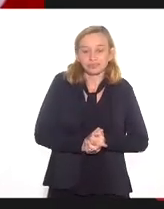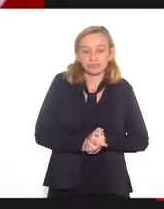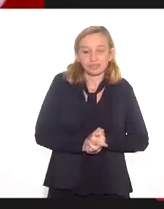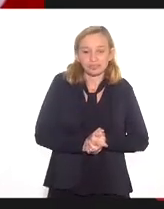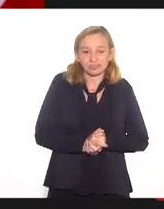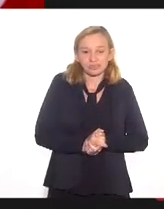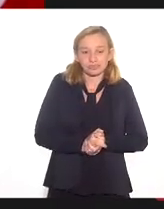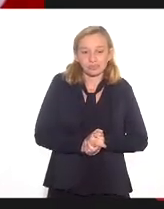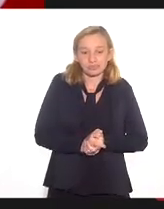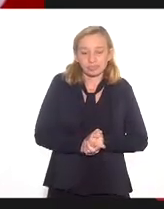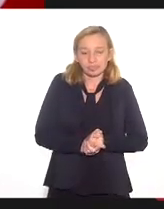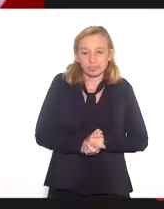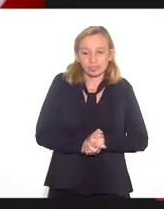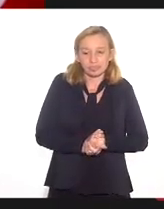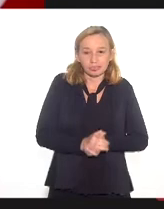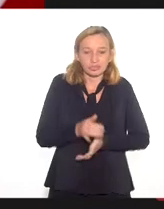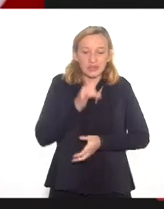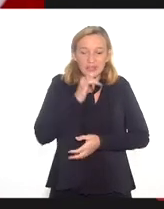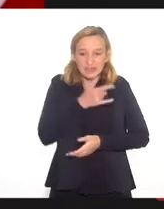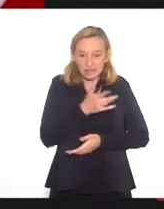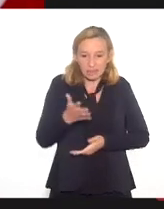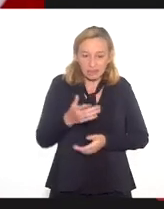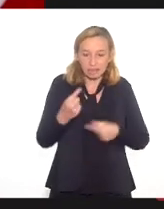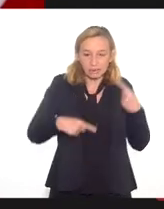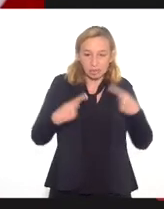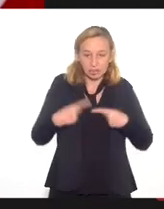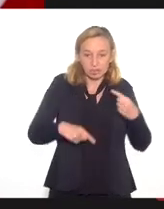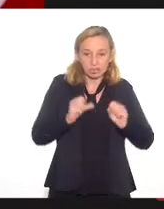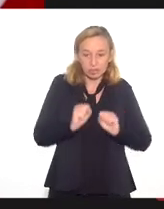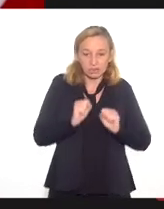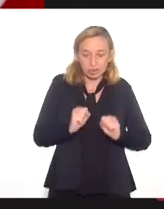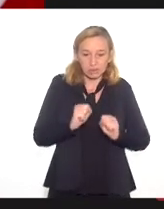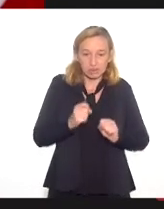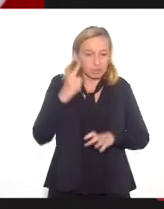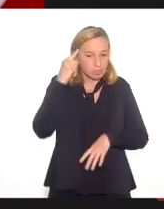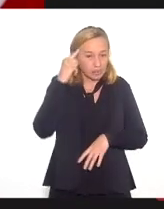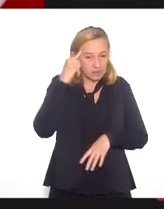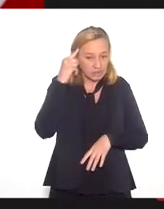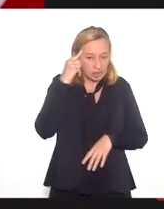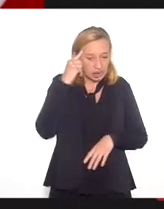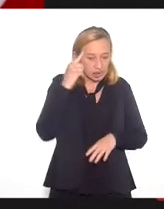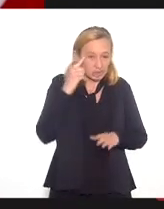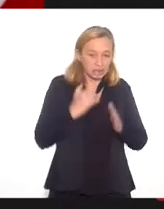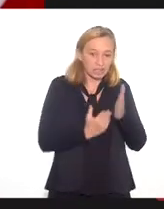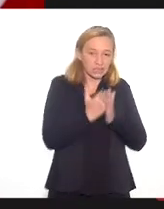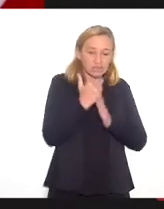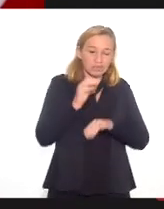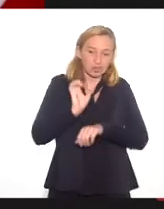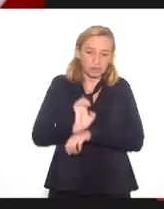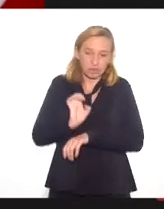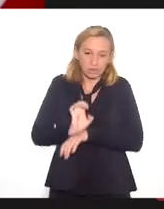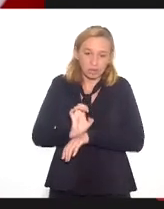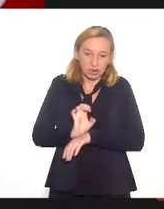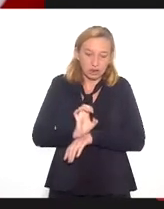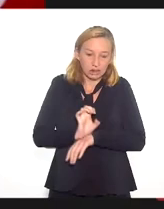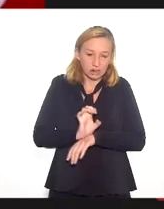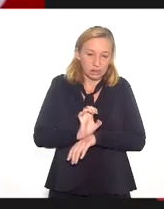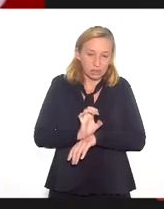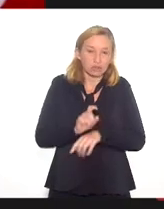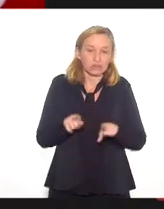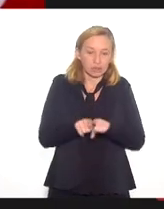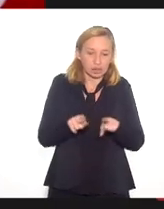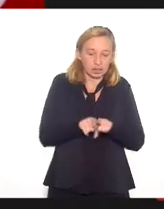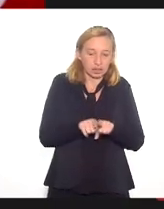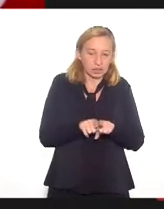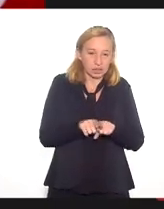trazer alguns exemplos aí de políticas que poderiam estar sendo pensadas a nível estadual e também